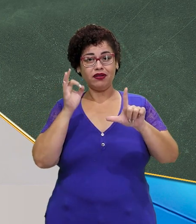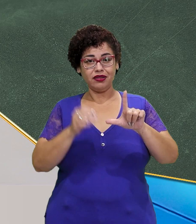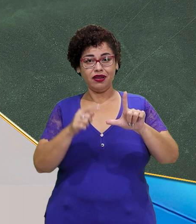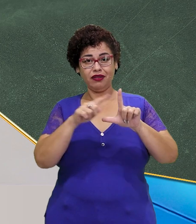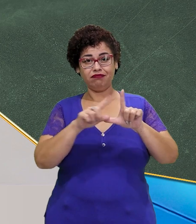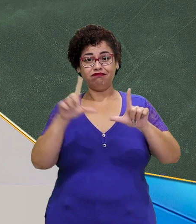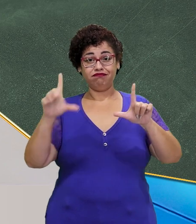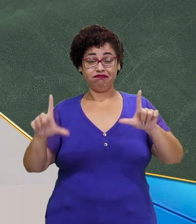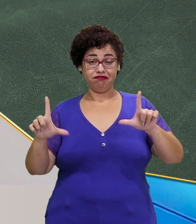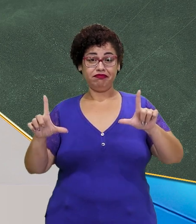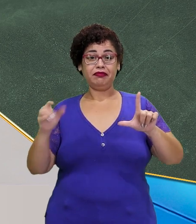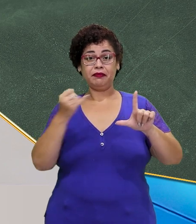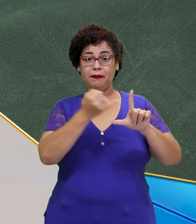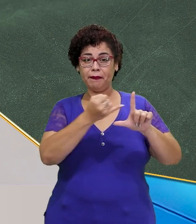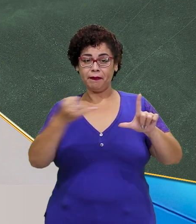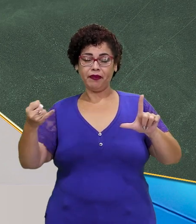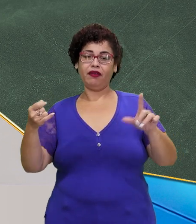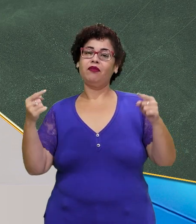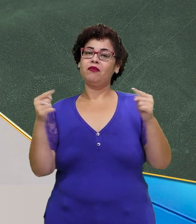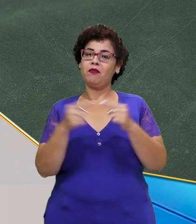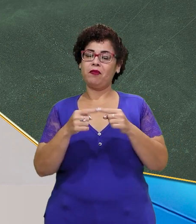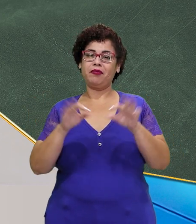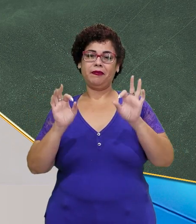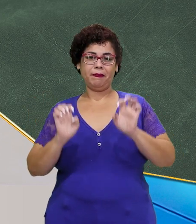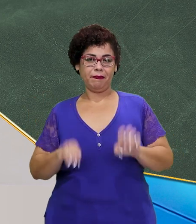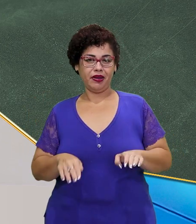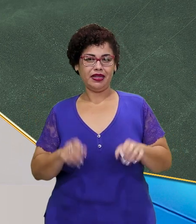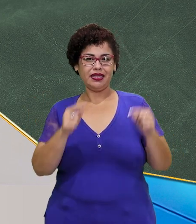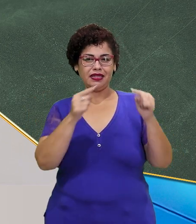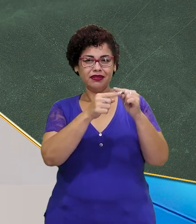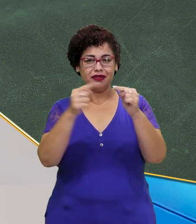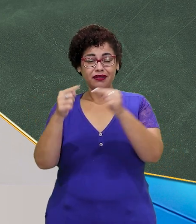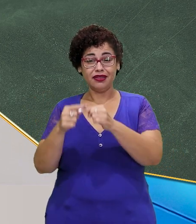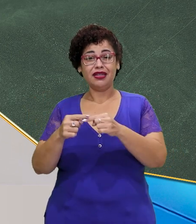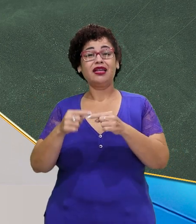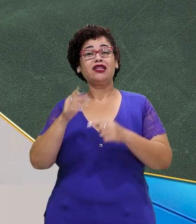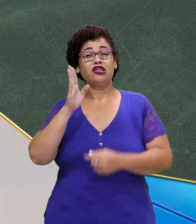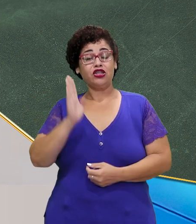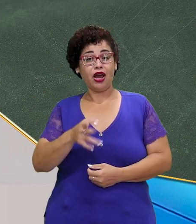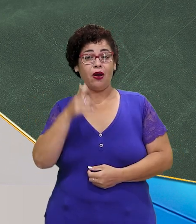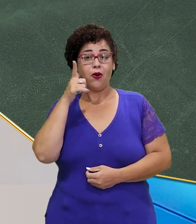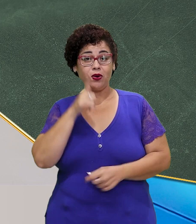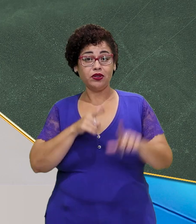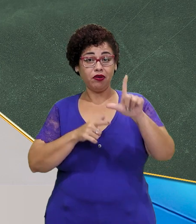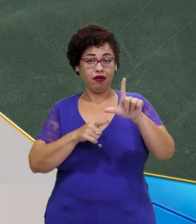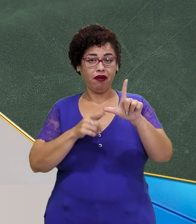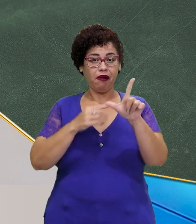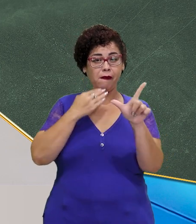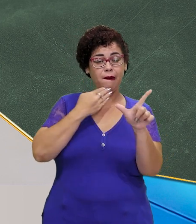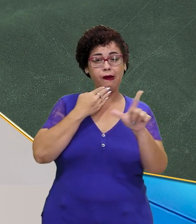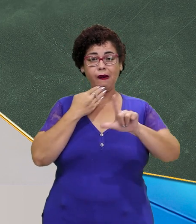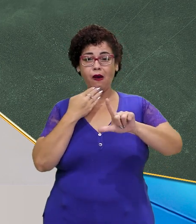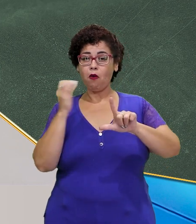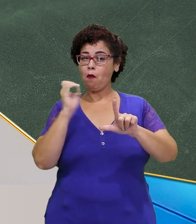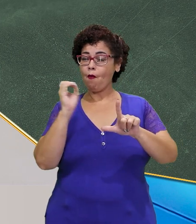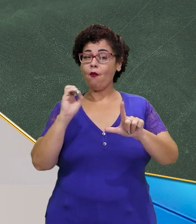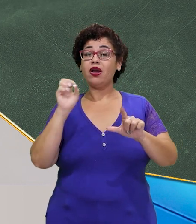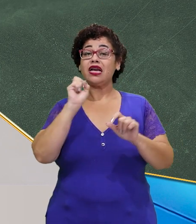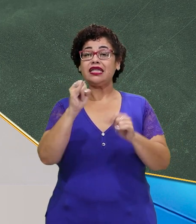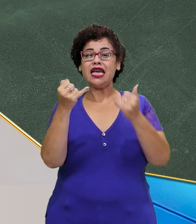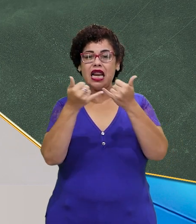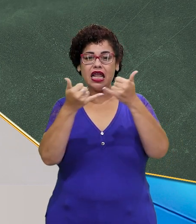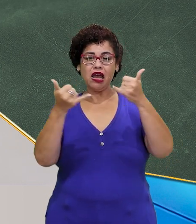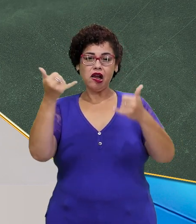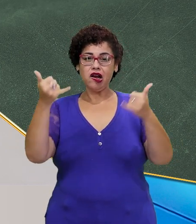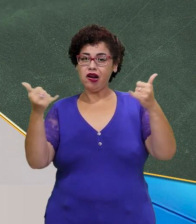duas dessas linhas se encontram. Se o encaixe do esquadro é perfeito, ou seja, as linhas de nylon